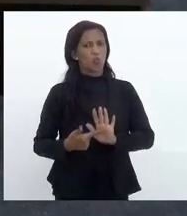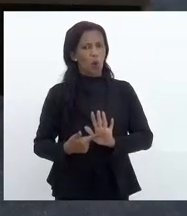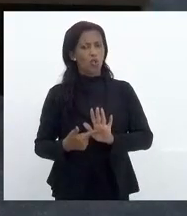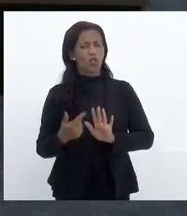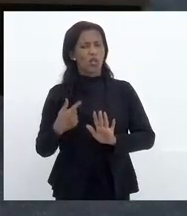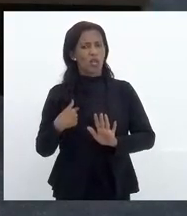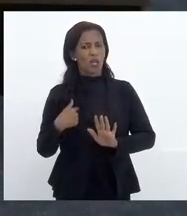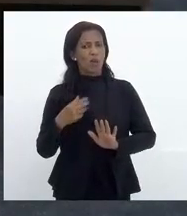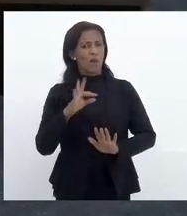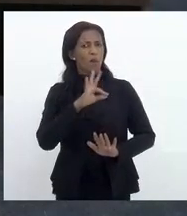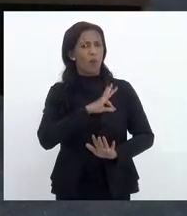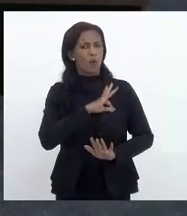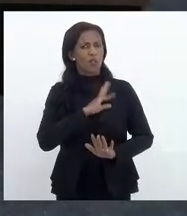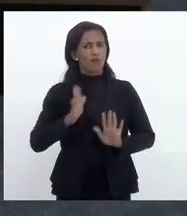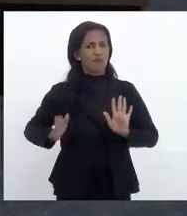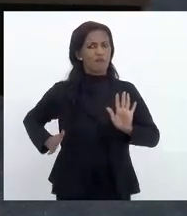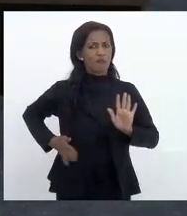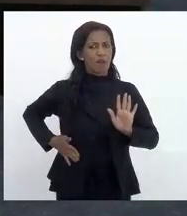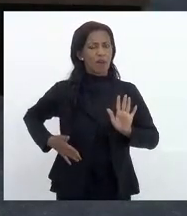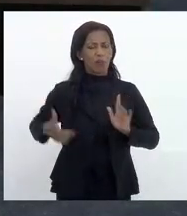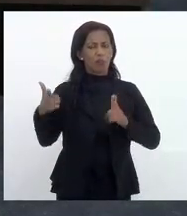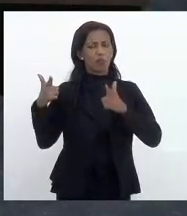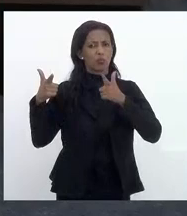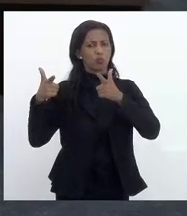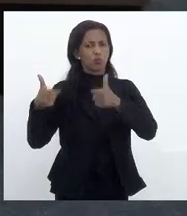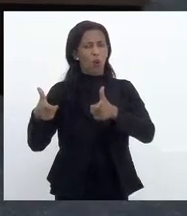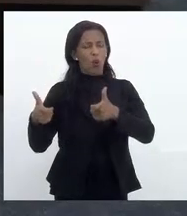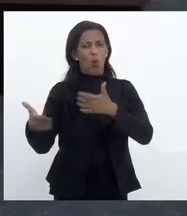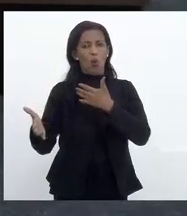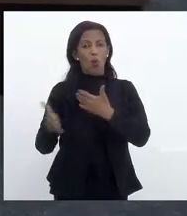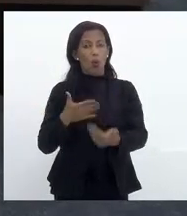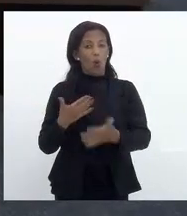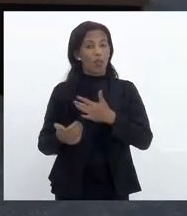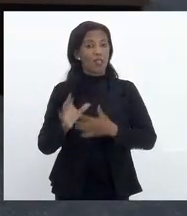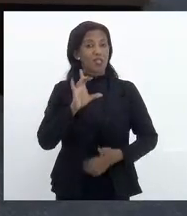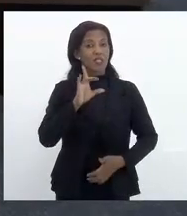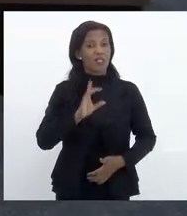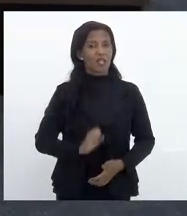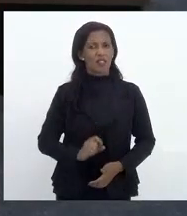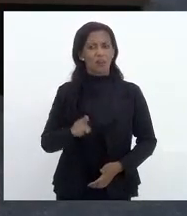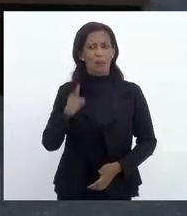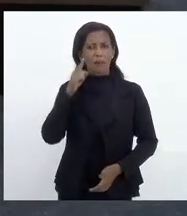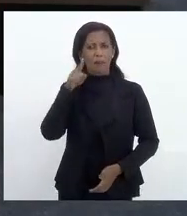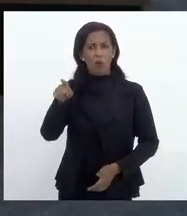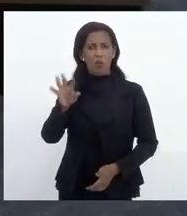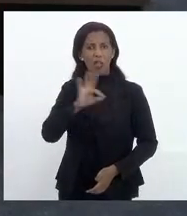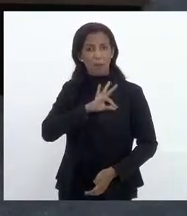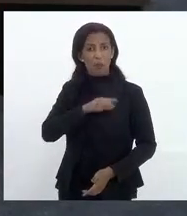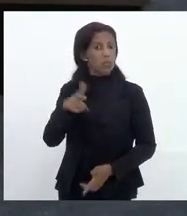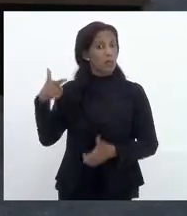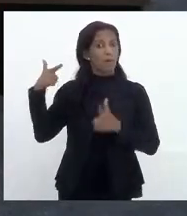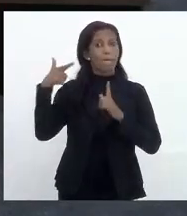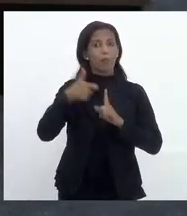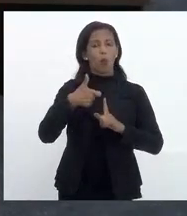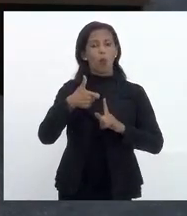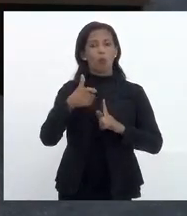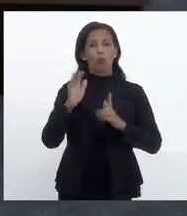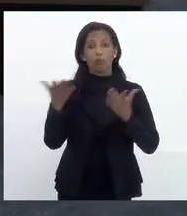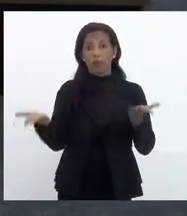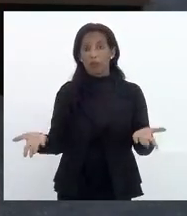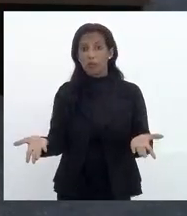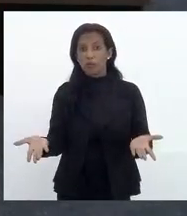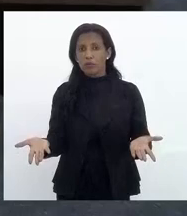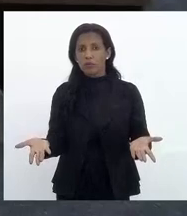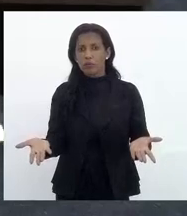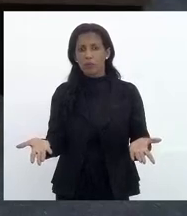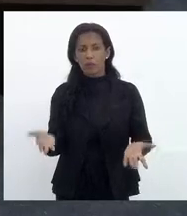identifica um marginal inclusive quando o head qualquer cidadão comum é polícia polícia vou matar é isso pessoal